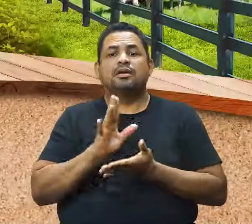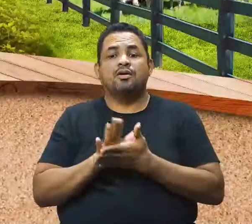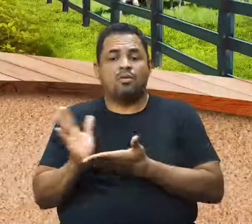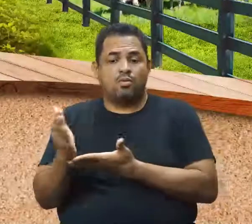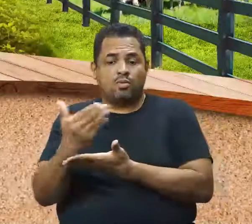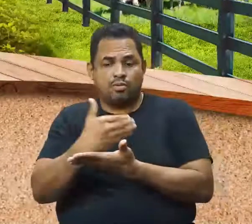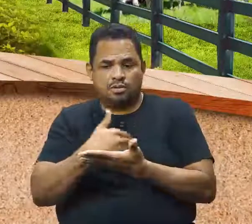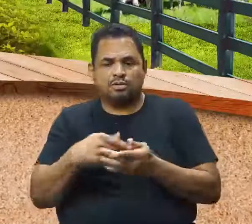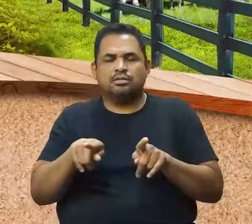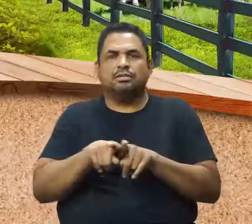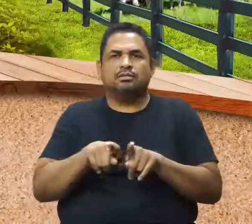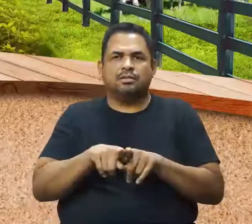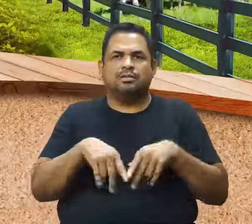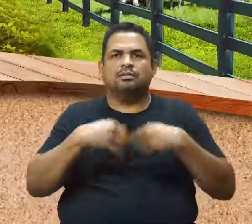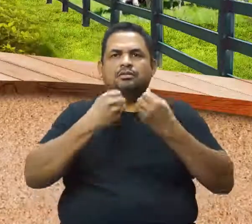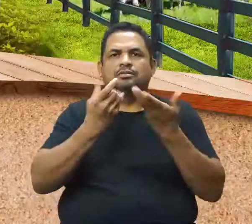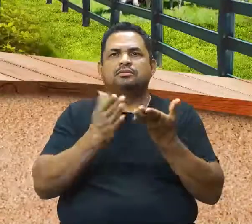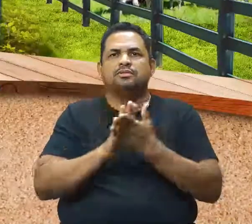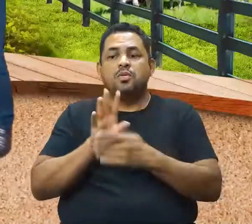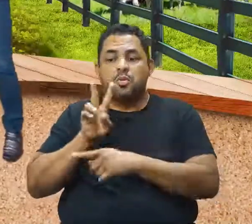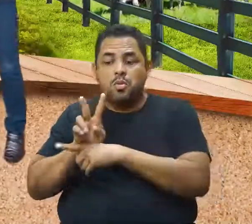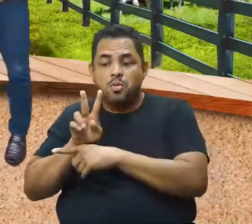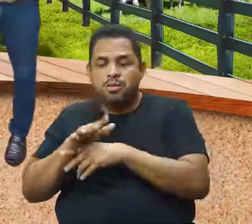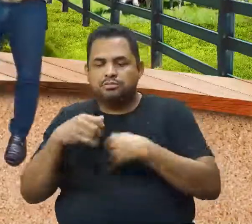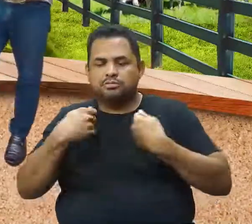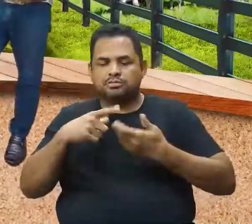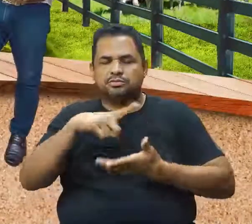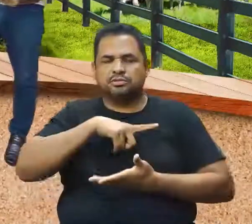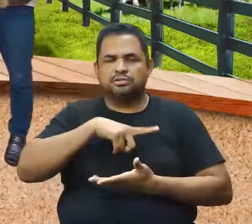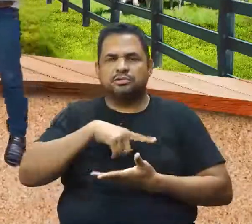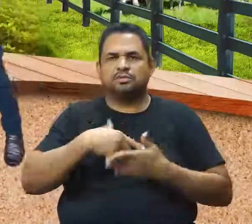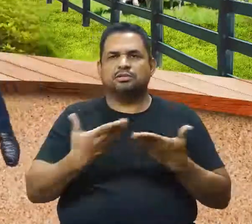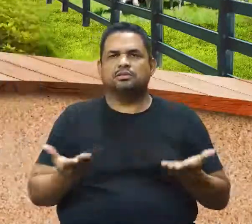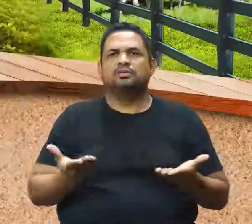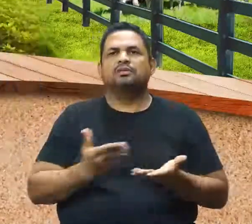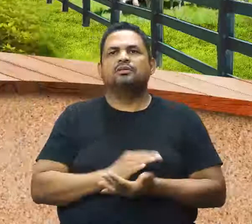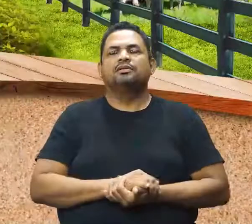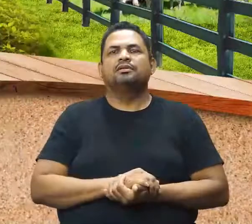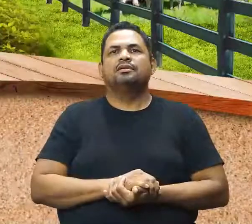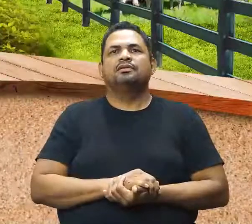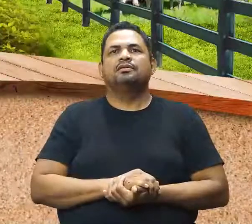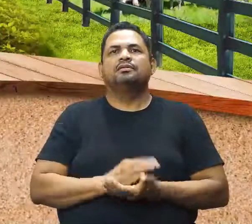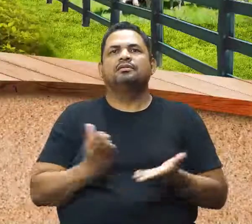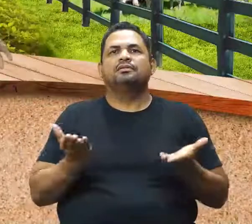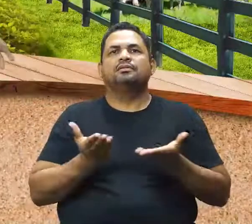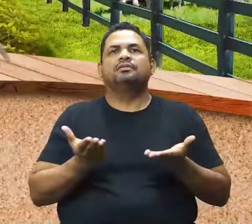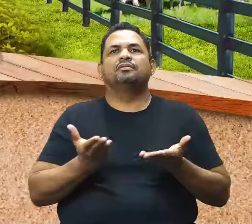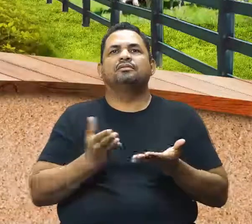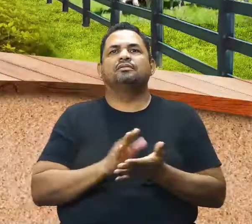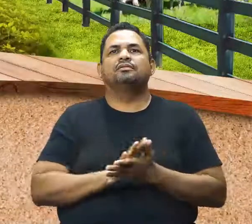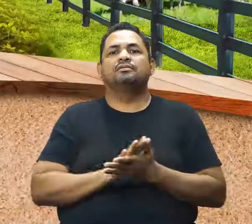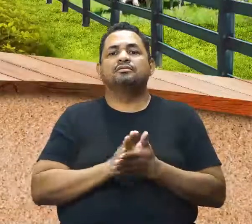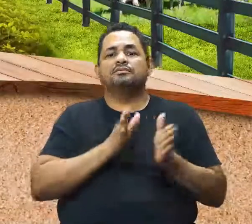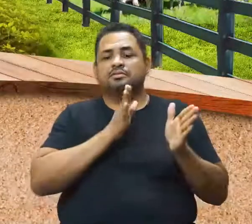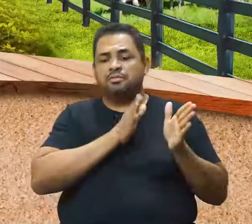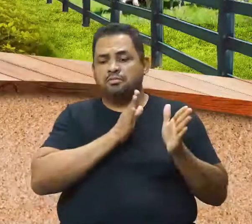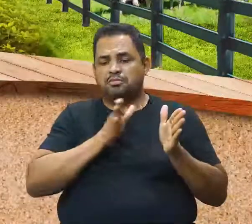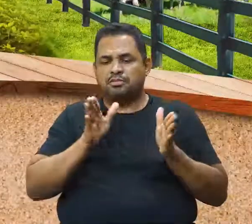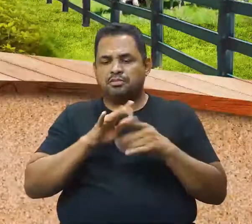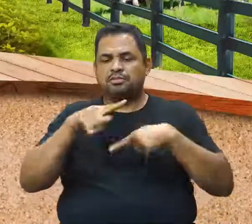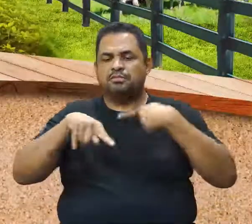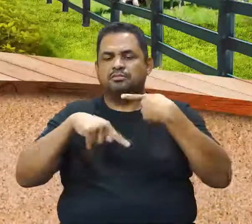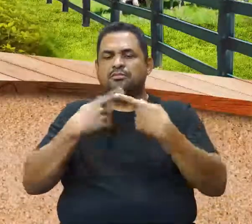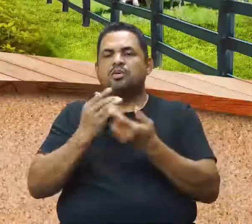colheita, não é isso? Os cuidados que devemos ter com as colheitas. E agora chegamos na etapa